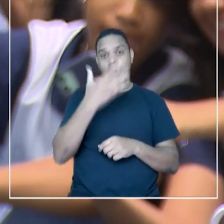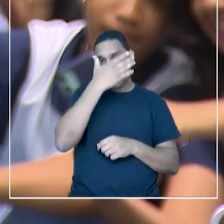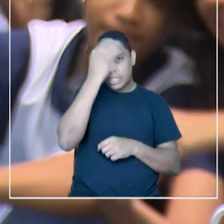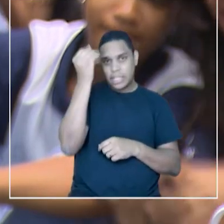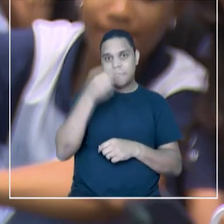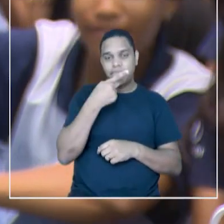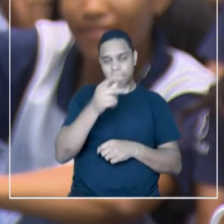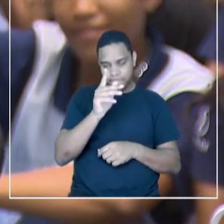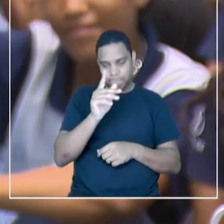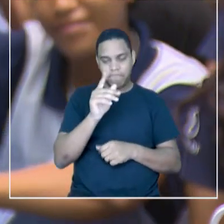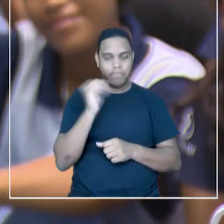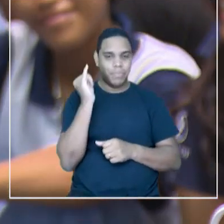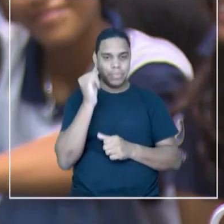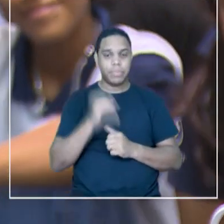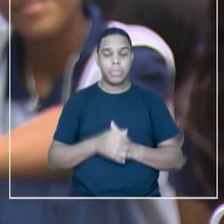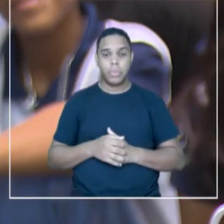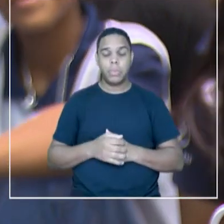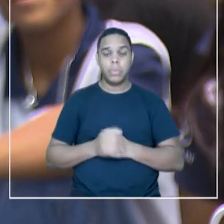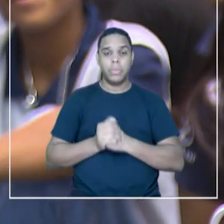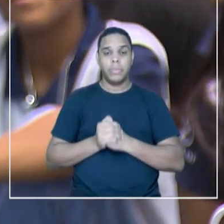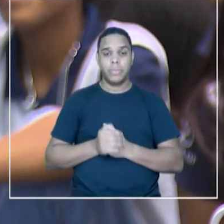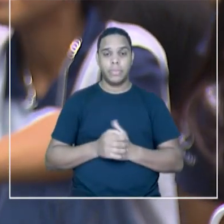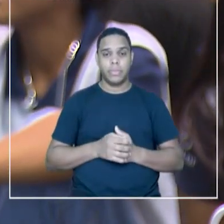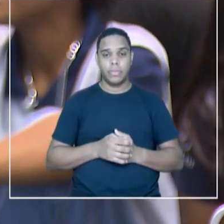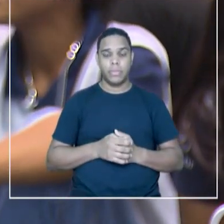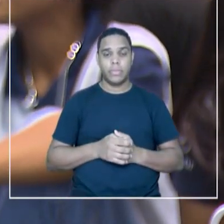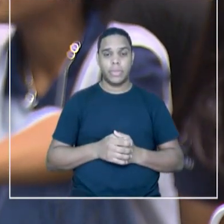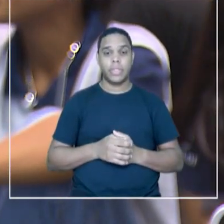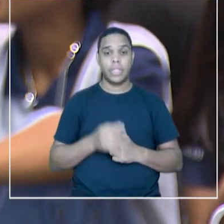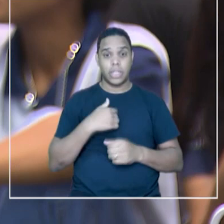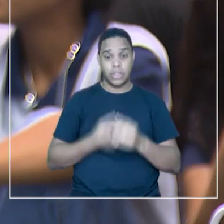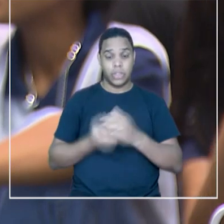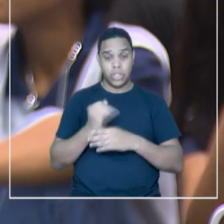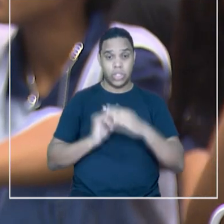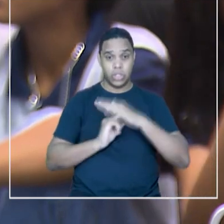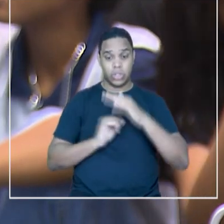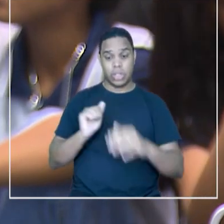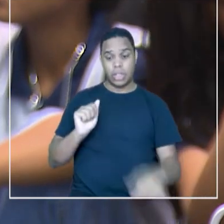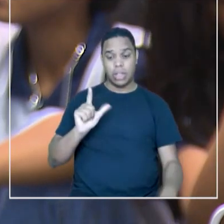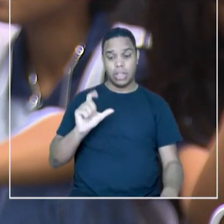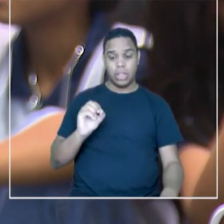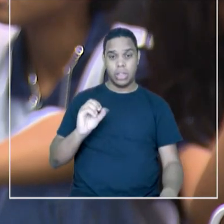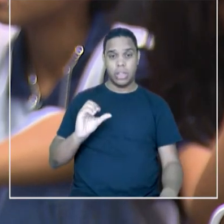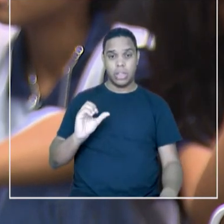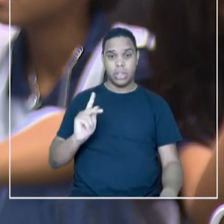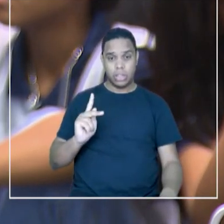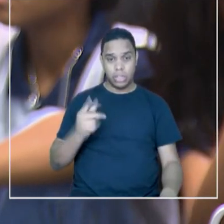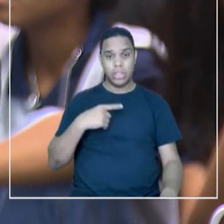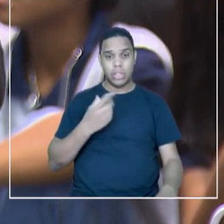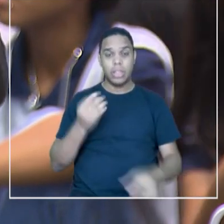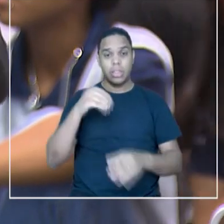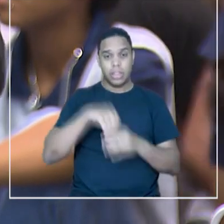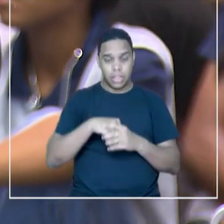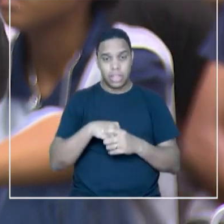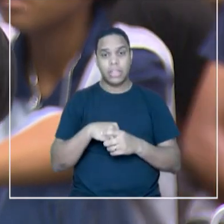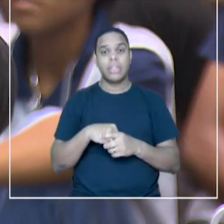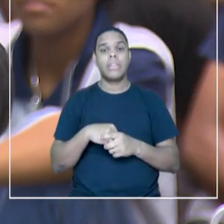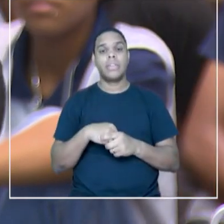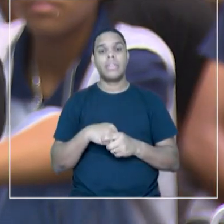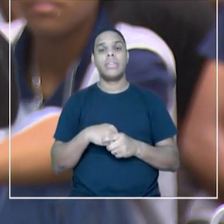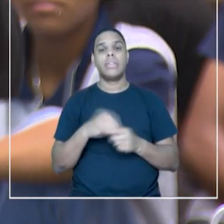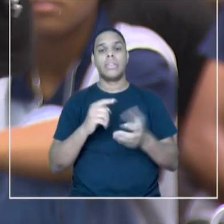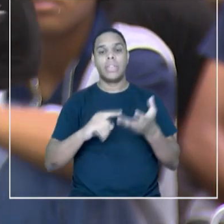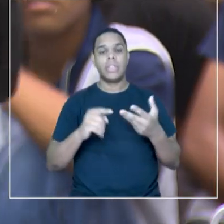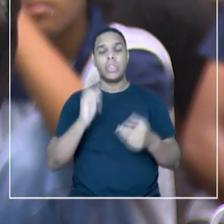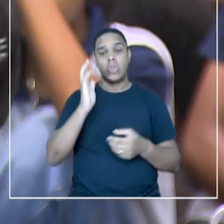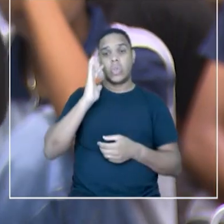que eu abri o Instituto Alok porque eu queria curar dentro e fora do jogo, então eu abri mão de todos os meus royalties.